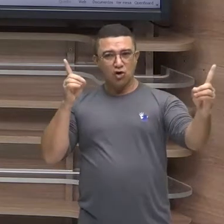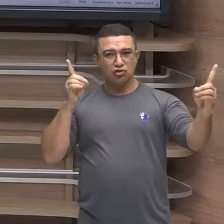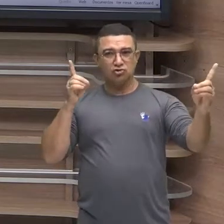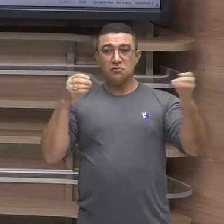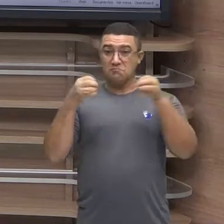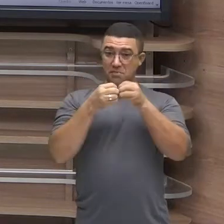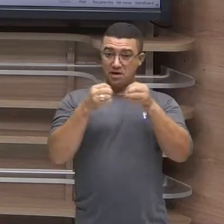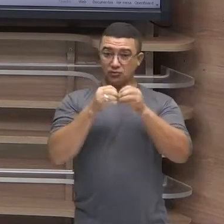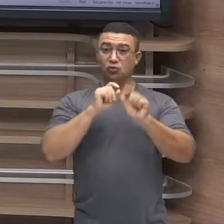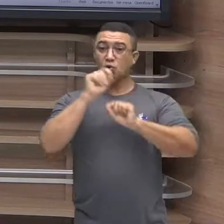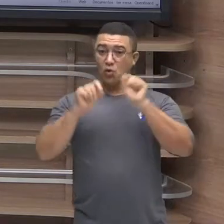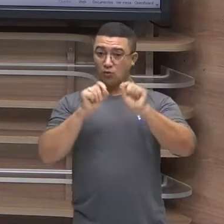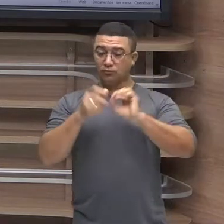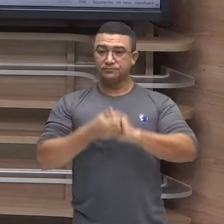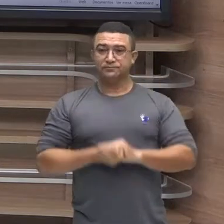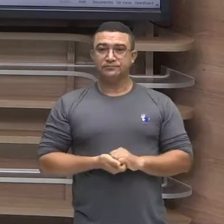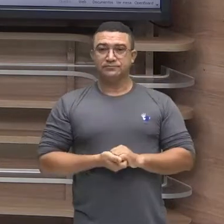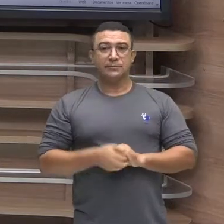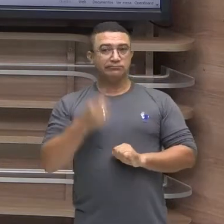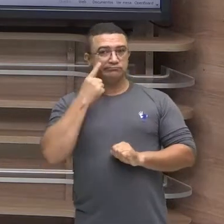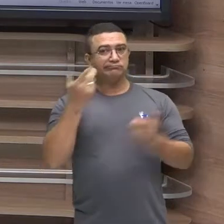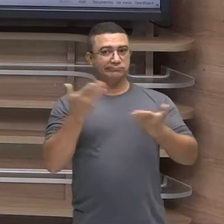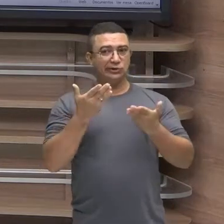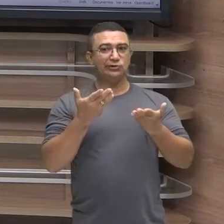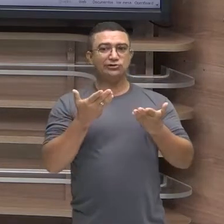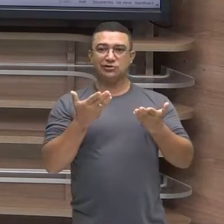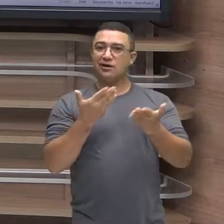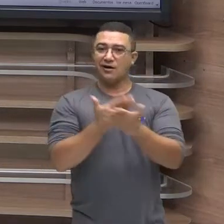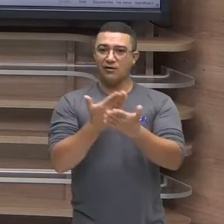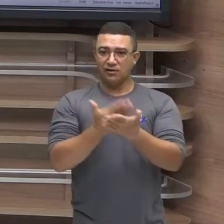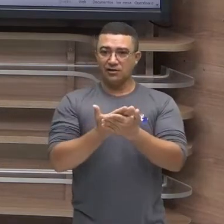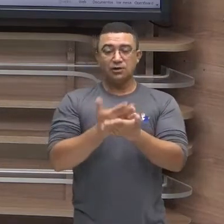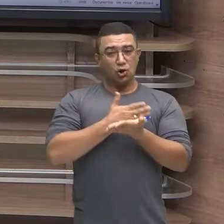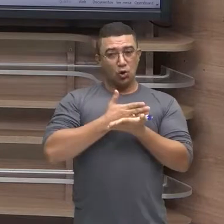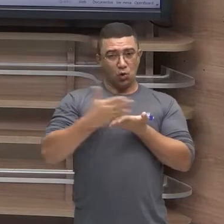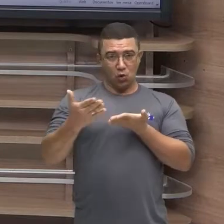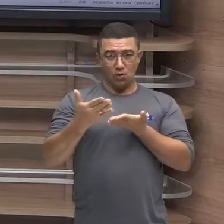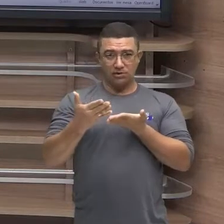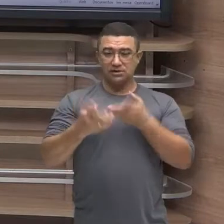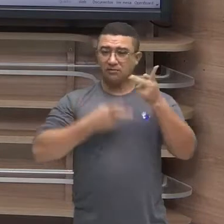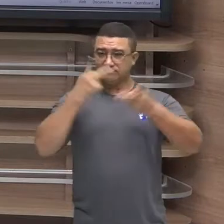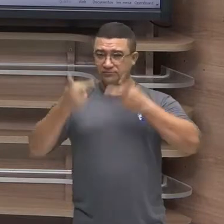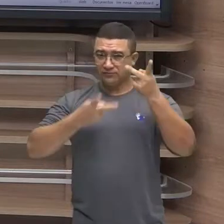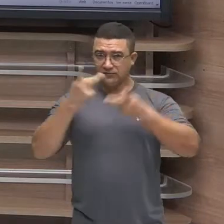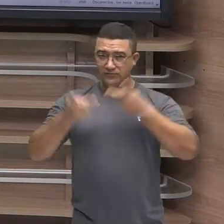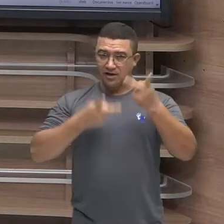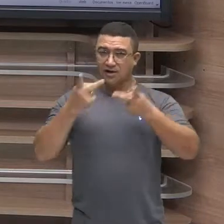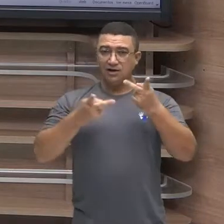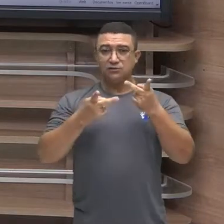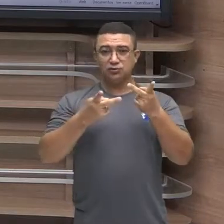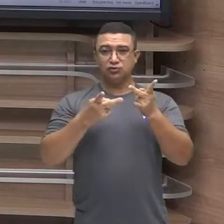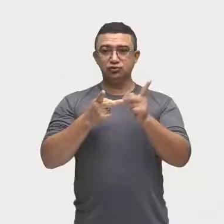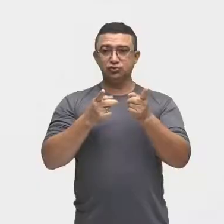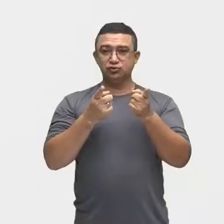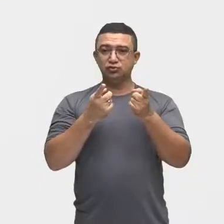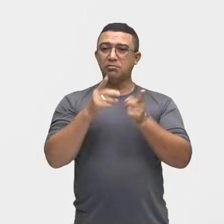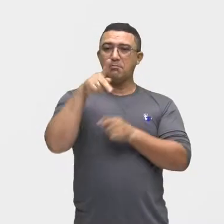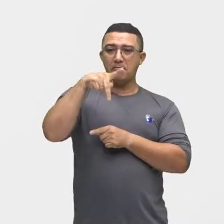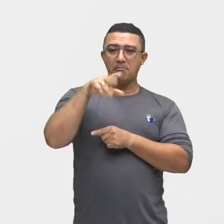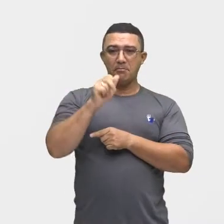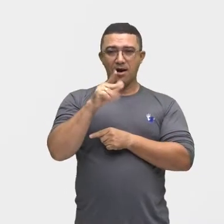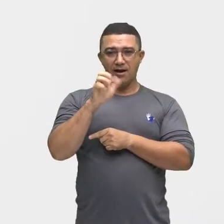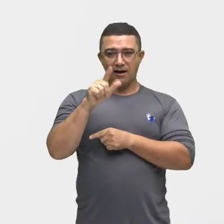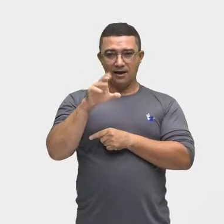vai ver isso durante aí a nossa aula. E a gente vai começar falando sobre os paralelos e os meridianos,